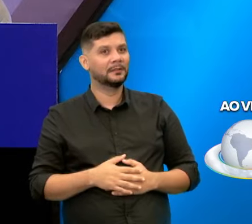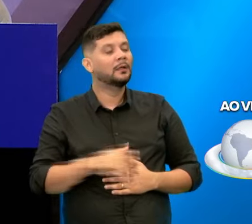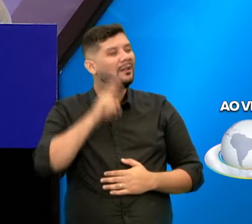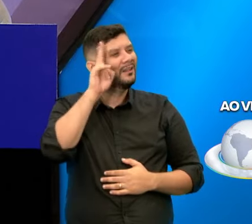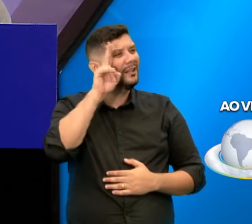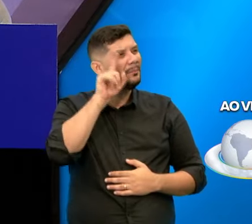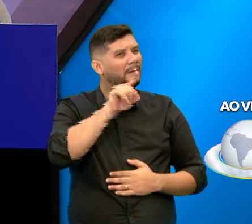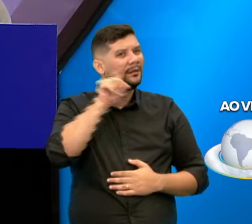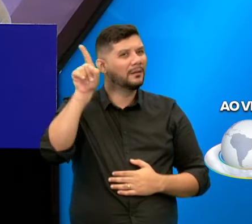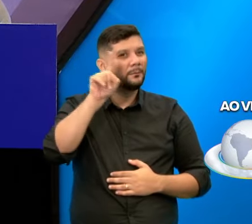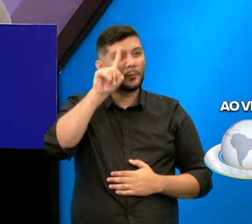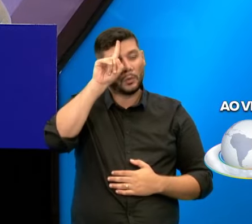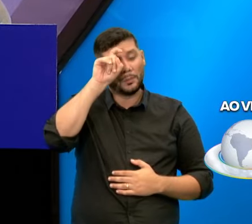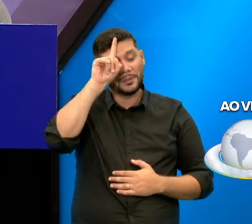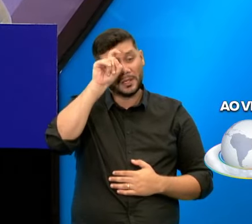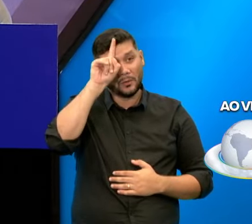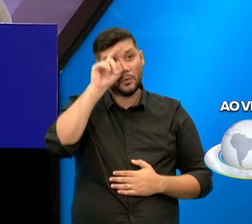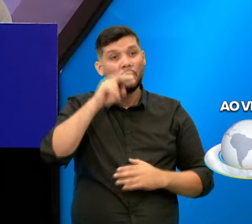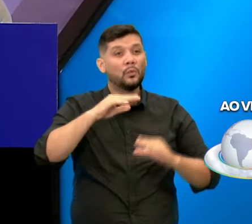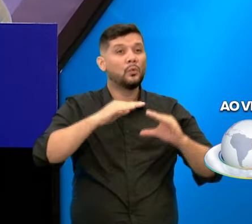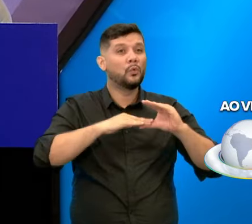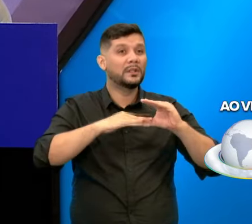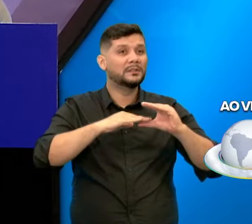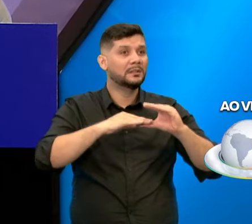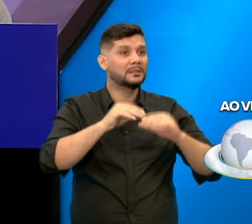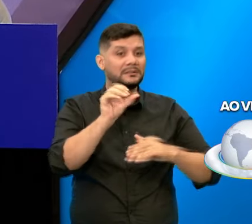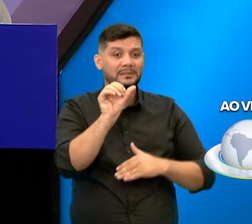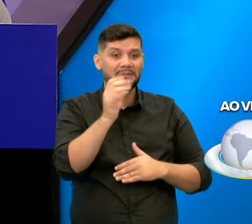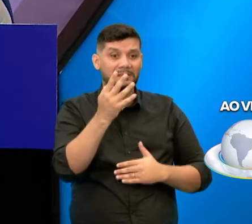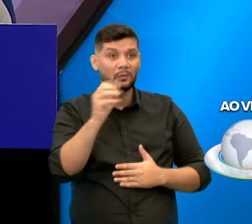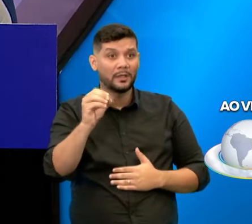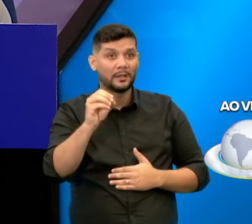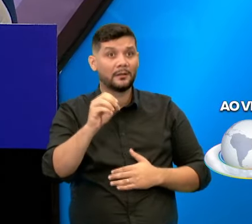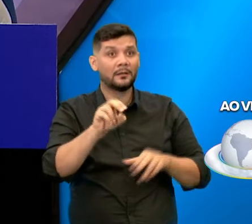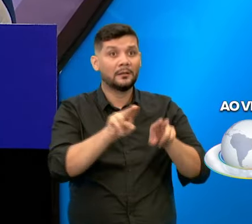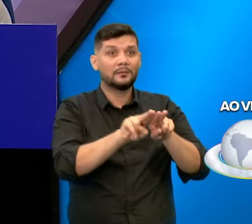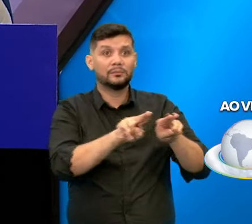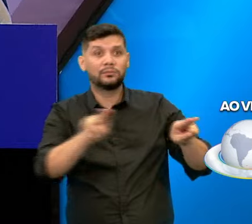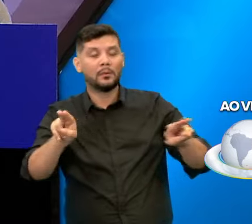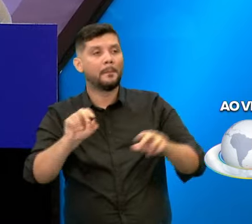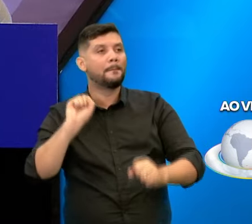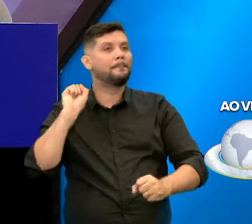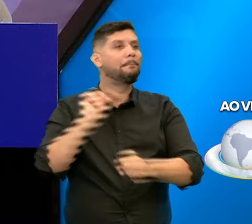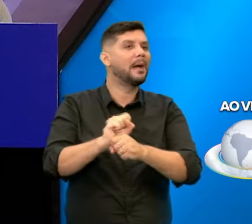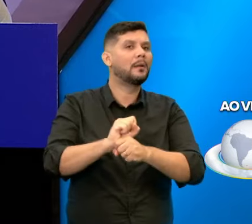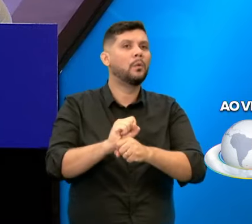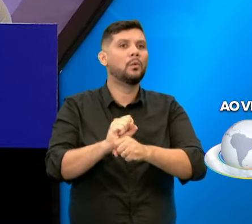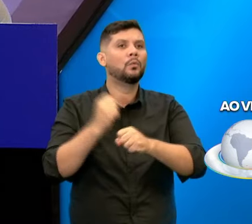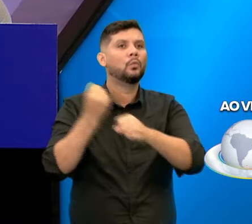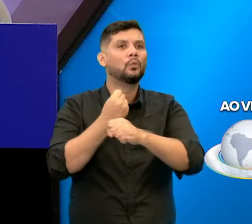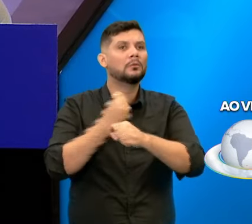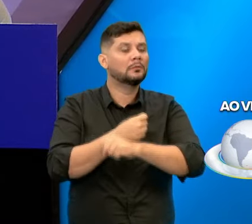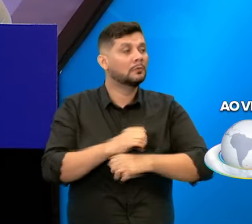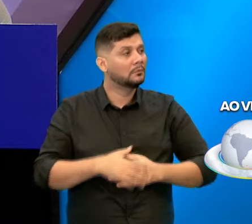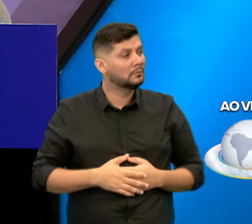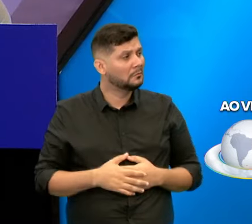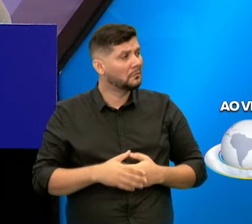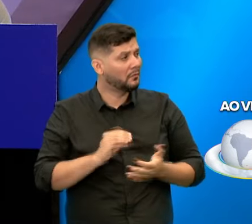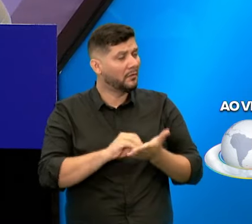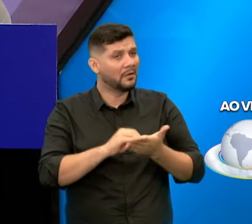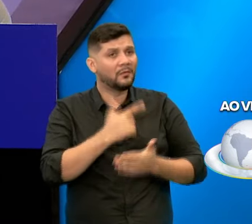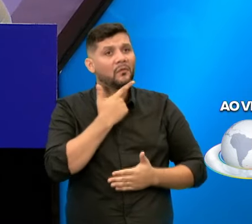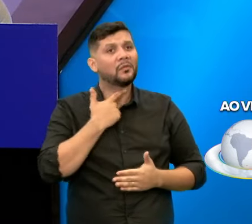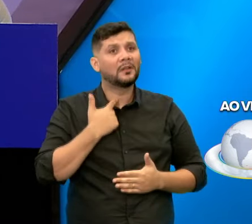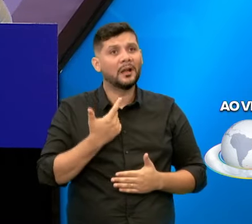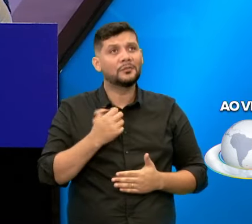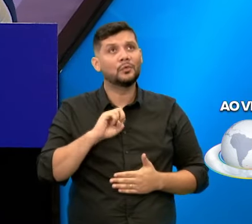que tem 680 leitos, está parado há 1 ano e 8 meses? Falta vontade política